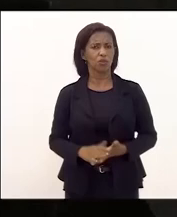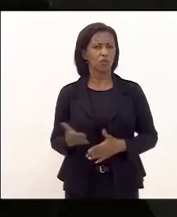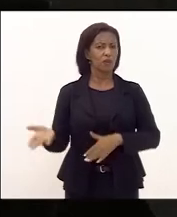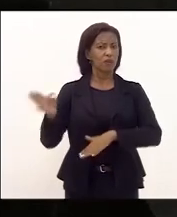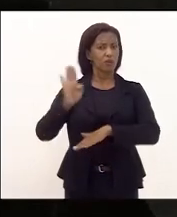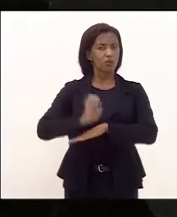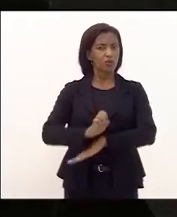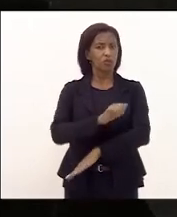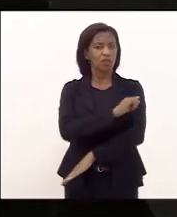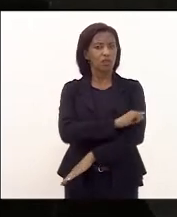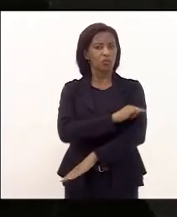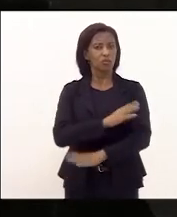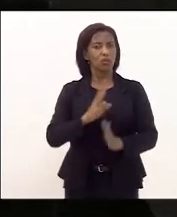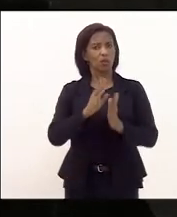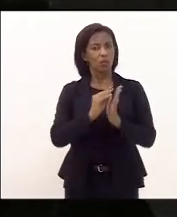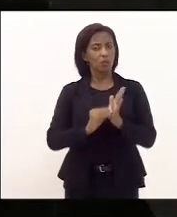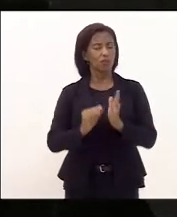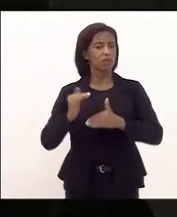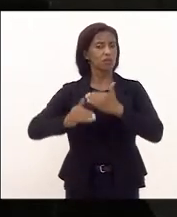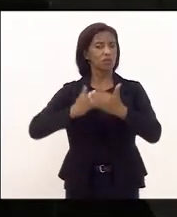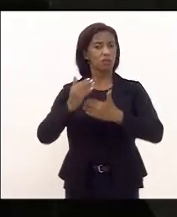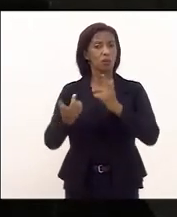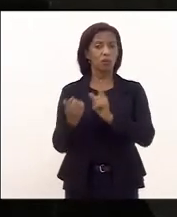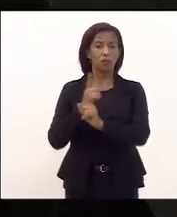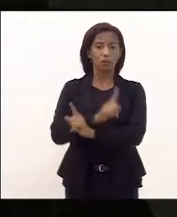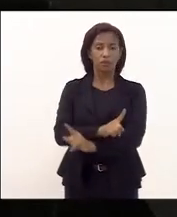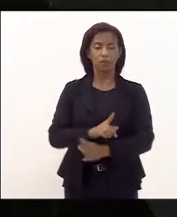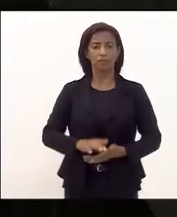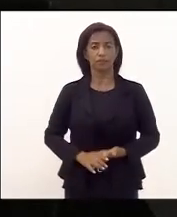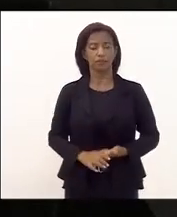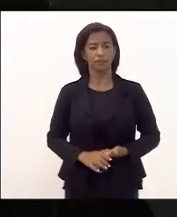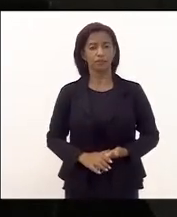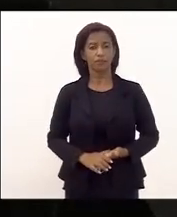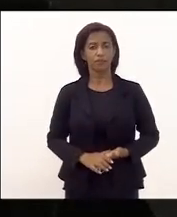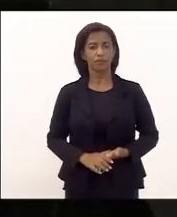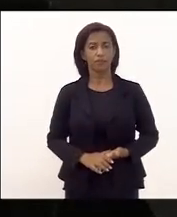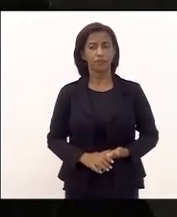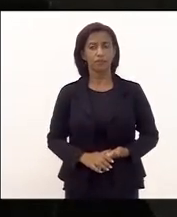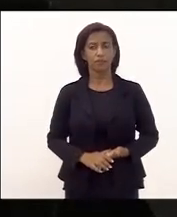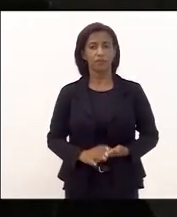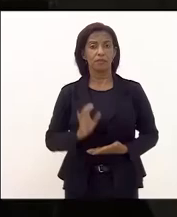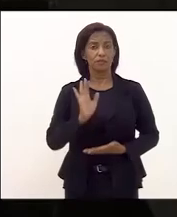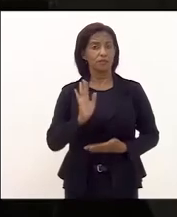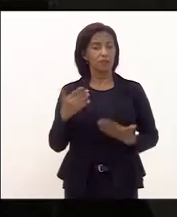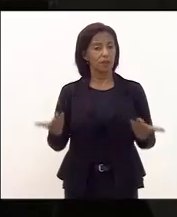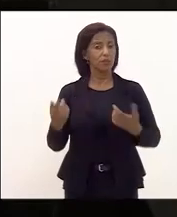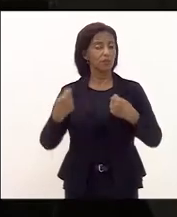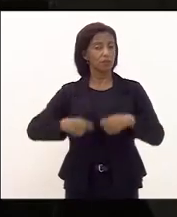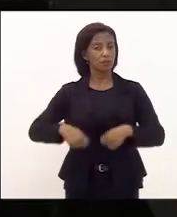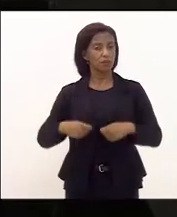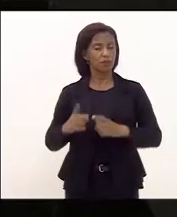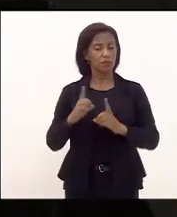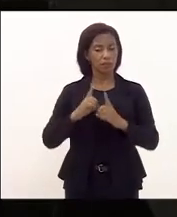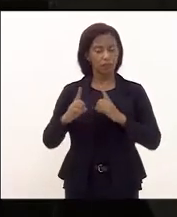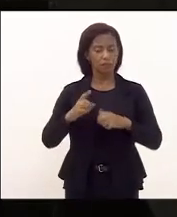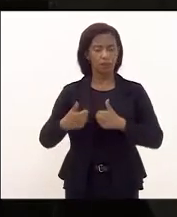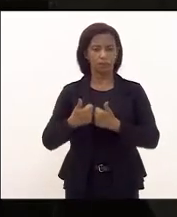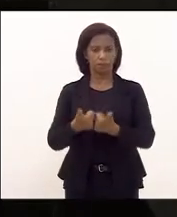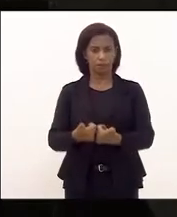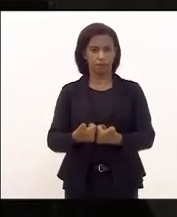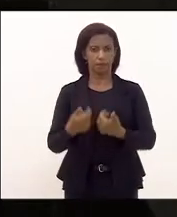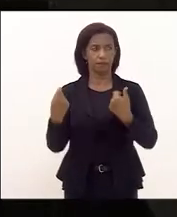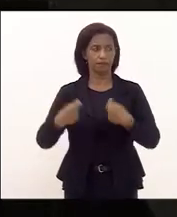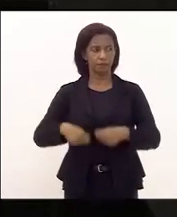do Rio de Janeiro a uma agenda de desenvolvimento. Ao contrário. Então, assim, a gente precisa debater isso melhor. A